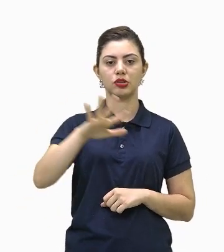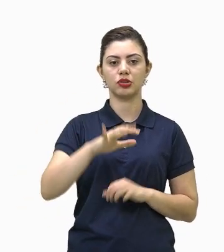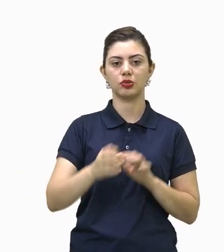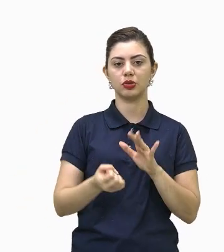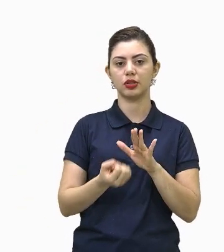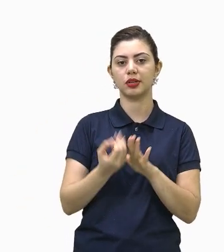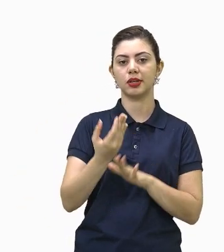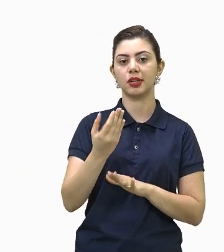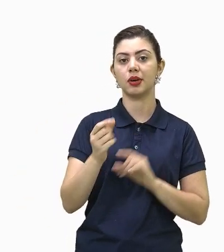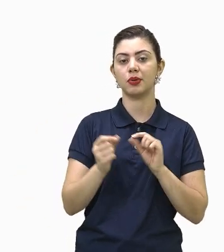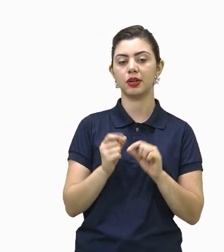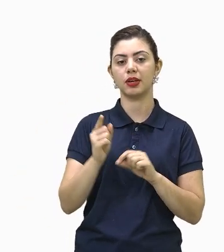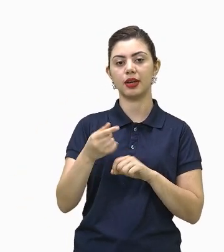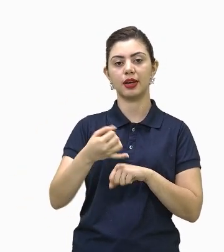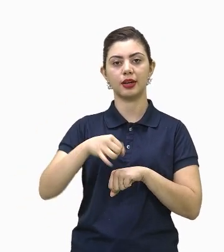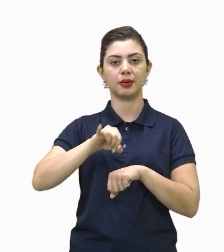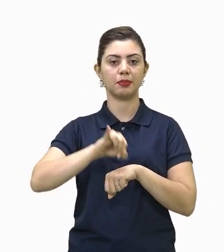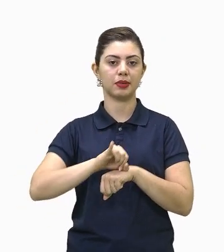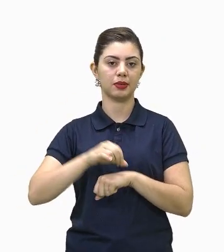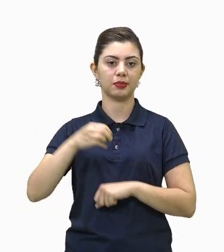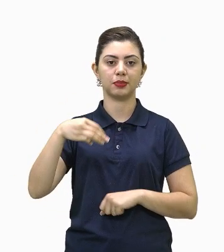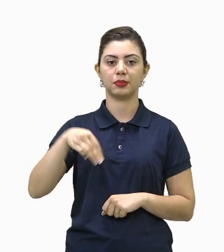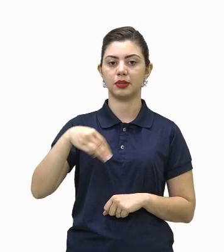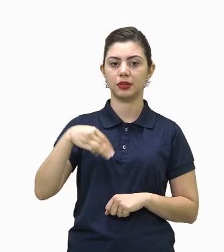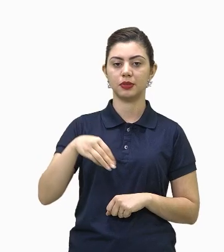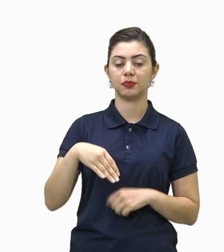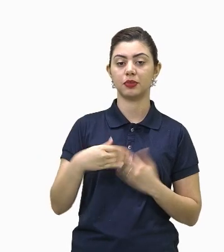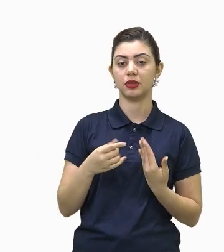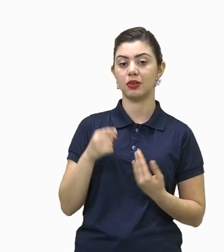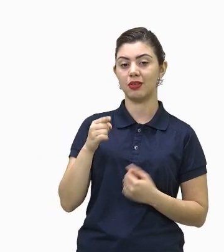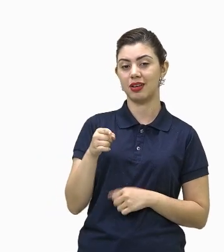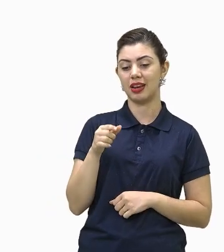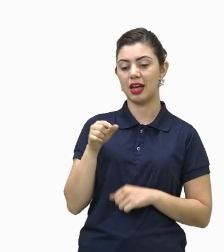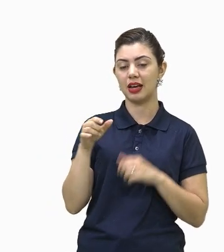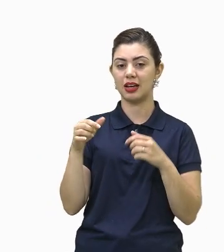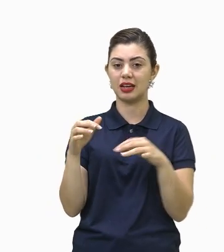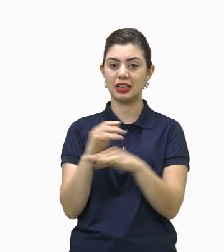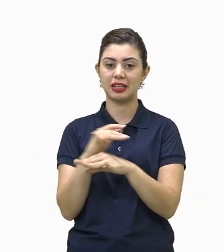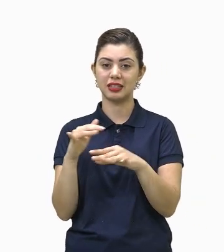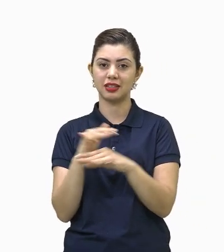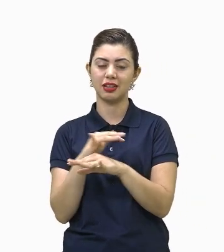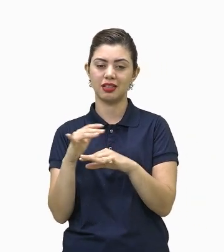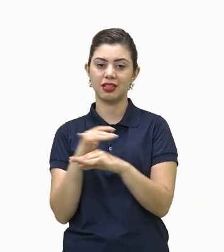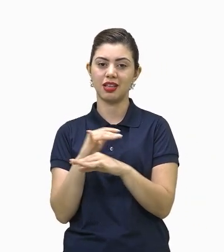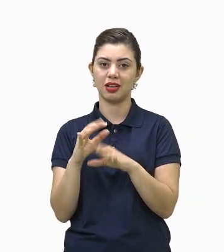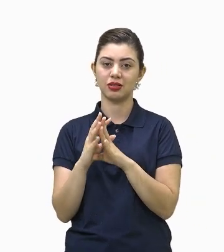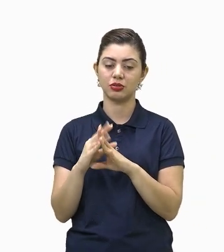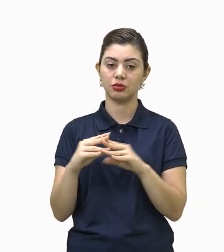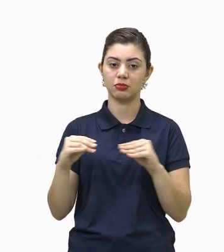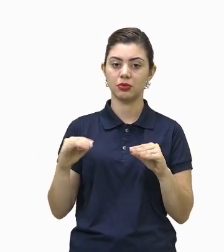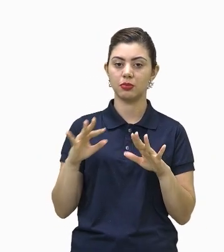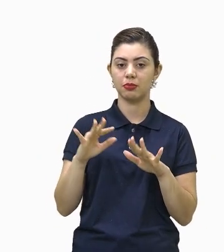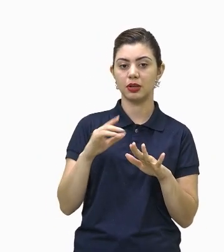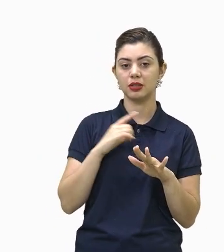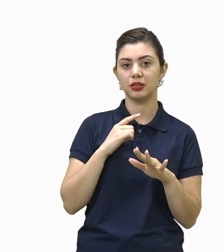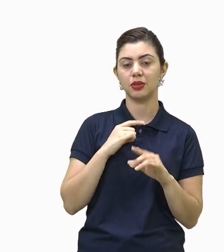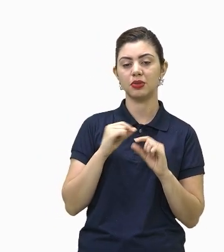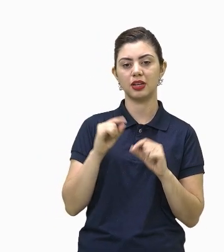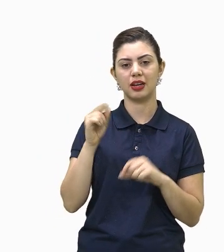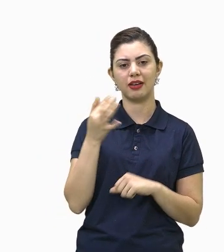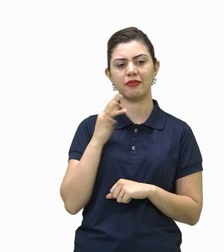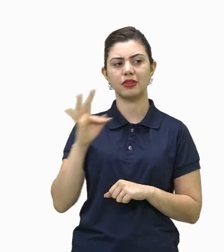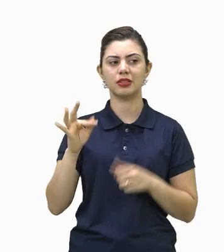da capitania do Maranhão. A França equinocial, embora breve, demonstrou o interesse francês no Brasil e